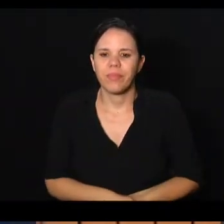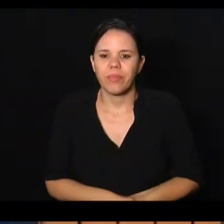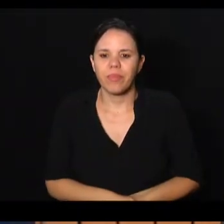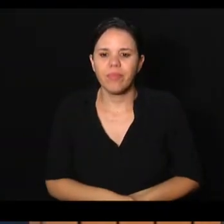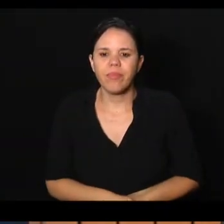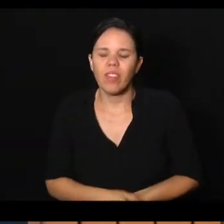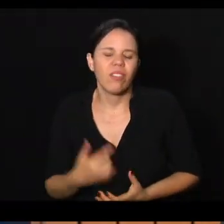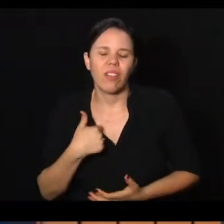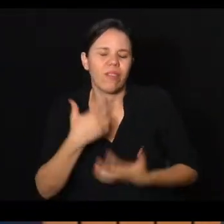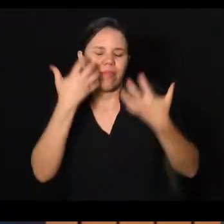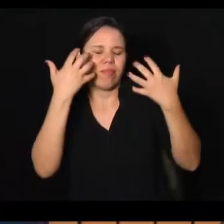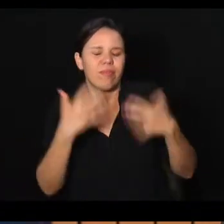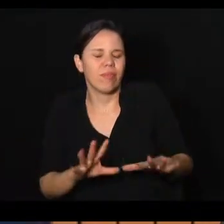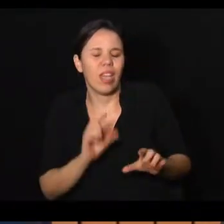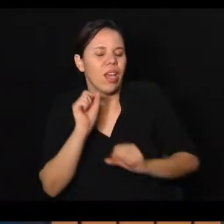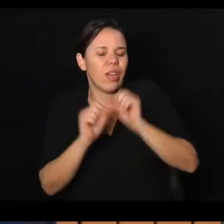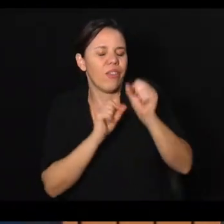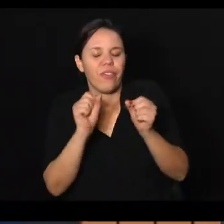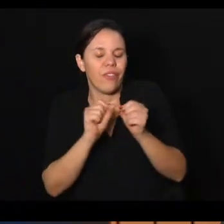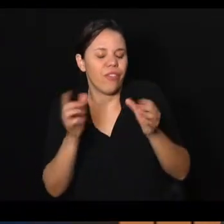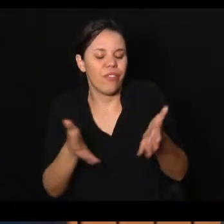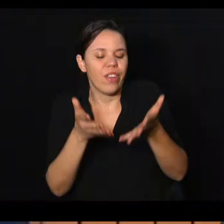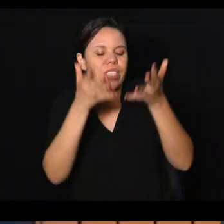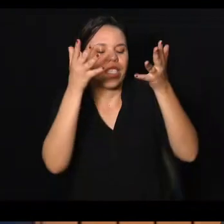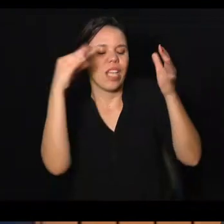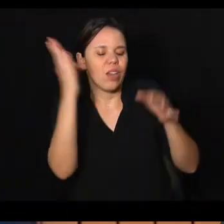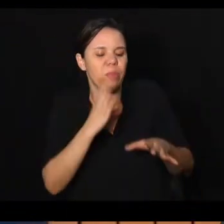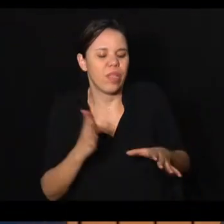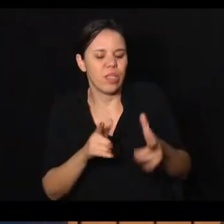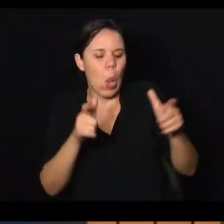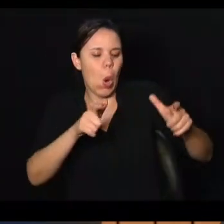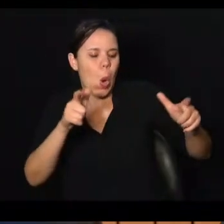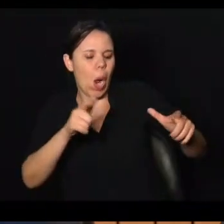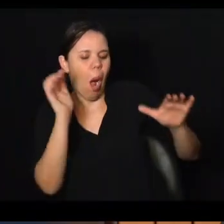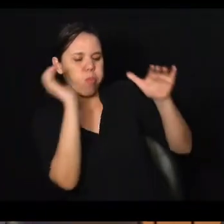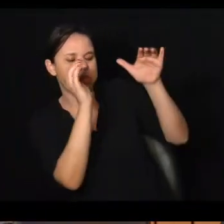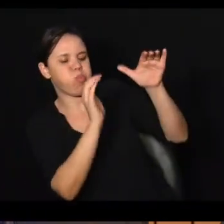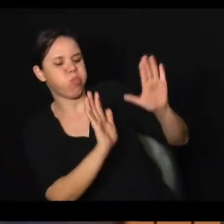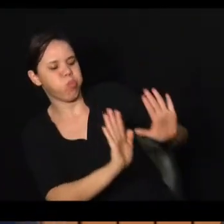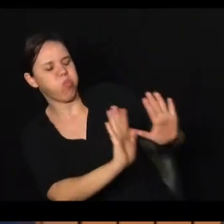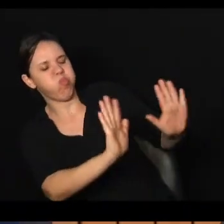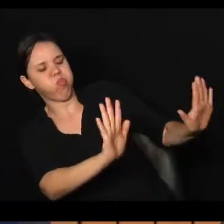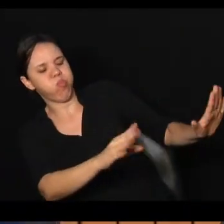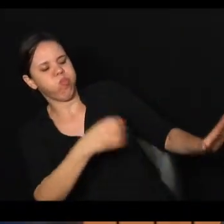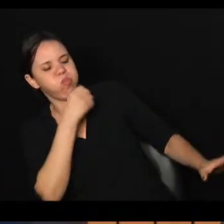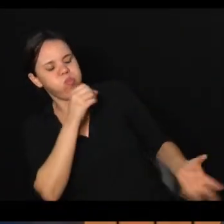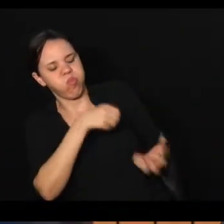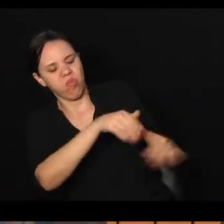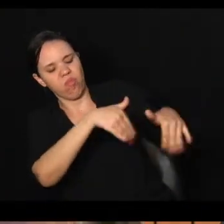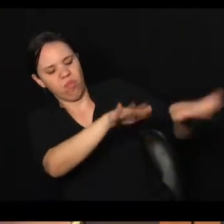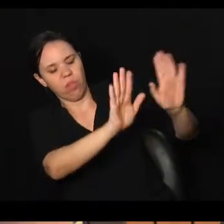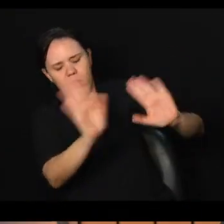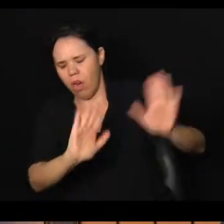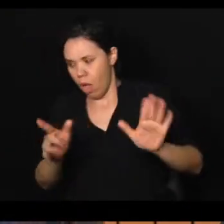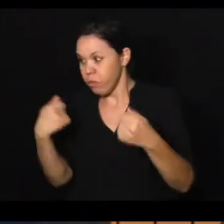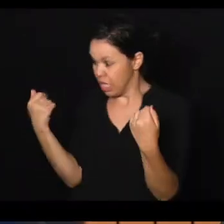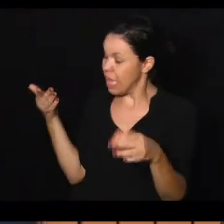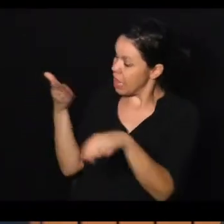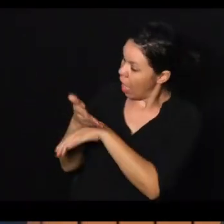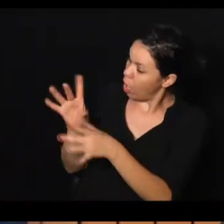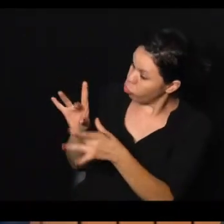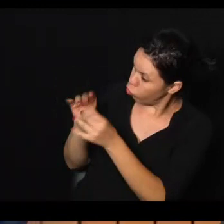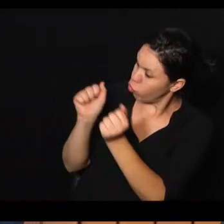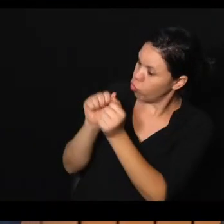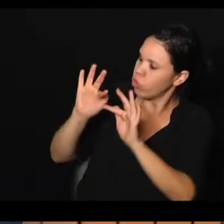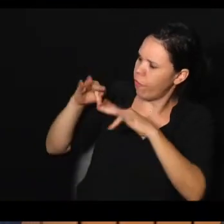não queremos construir no Brasil depósito de idosos. O idoso tem que estar no convívio da família. E estamos